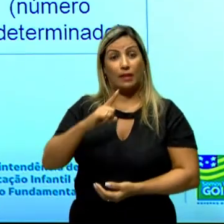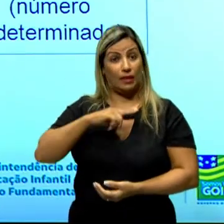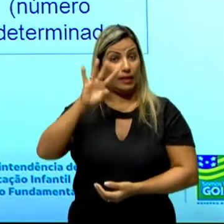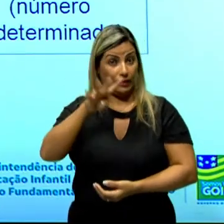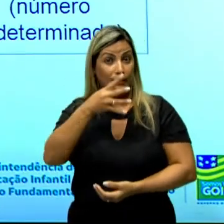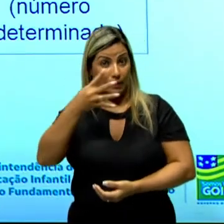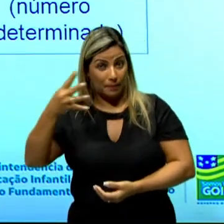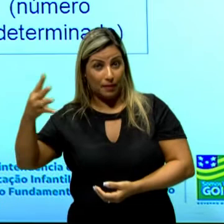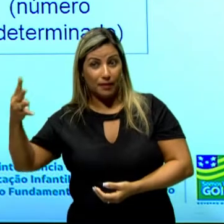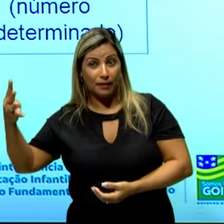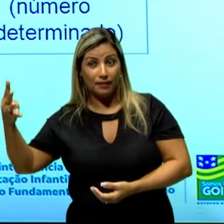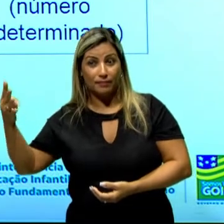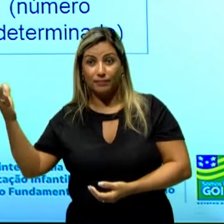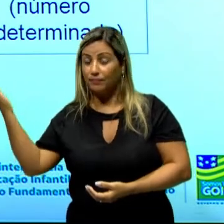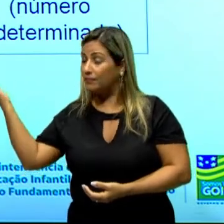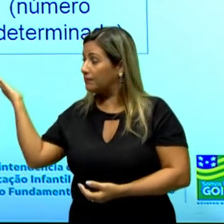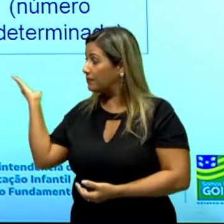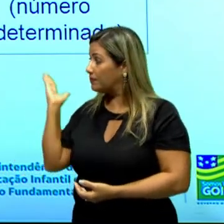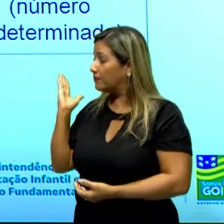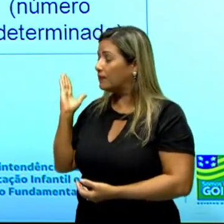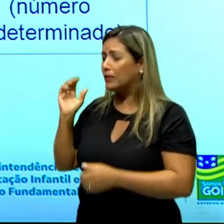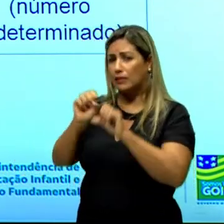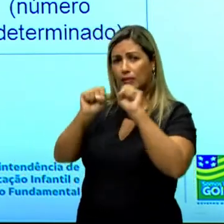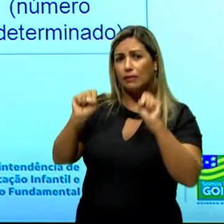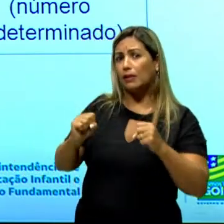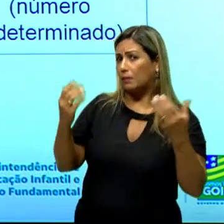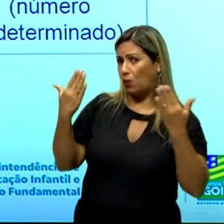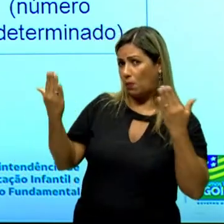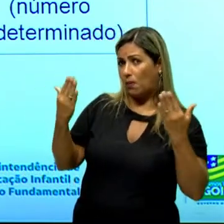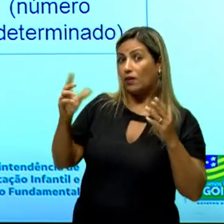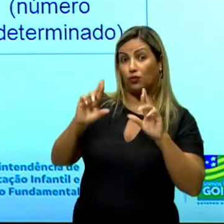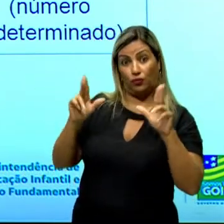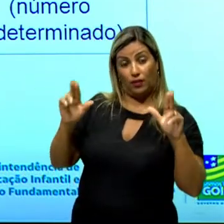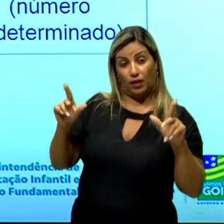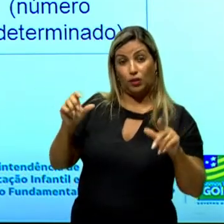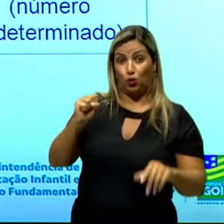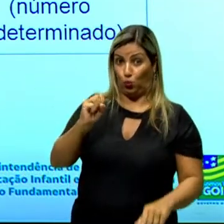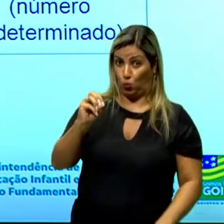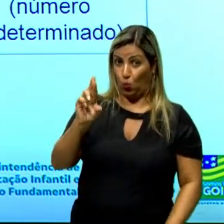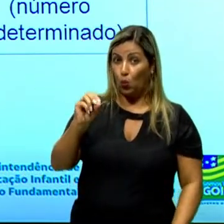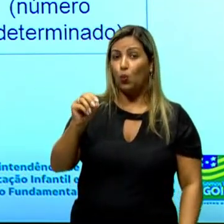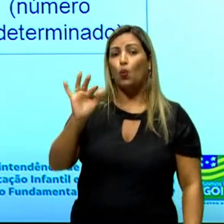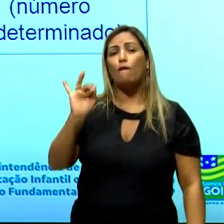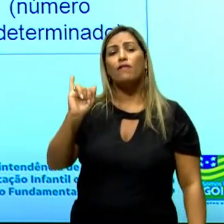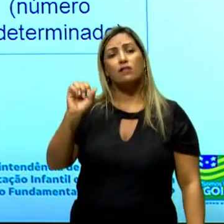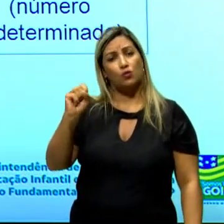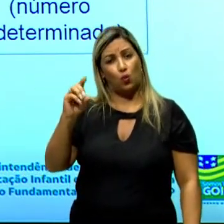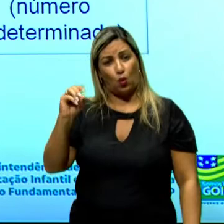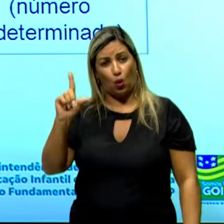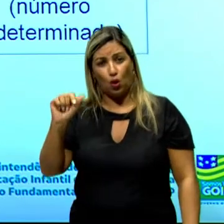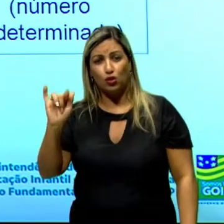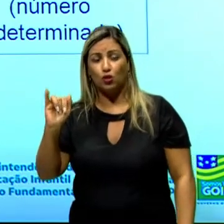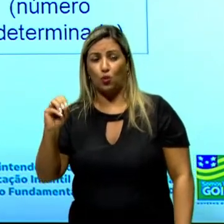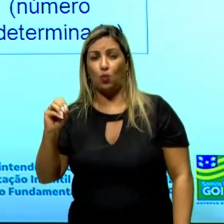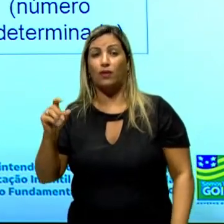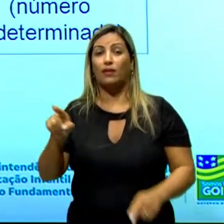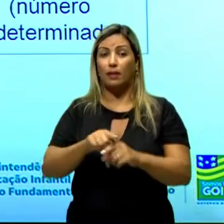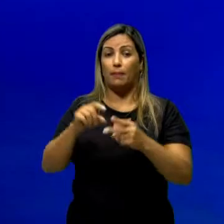tabela que compara dois sistemas diferentes, o soro fisiológico e a